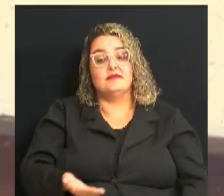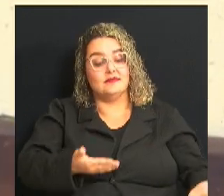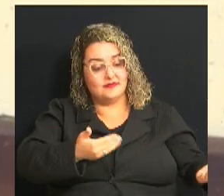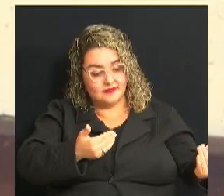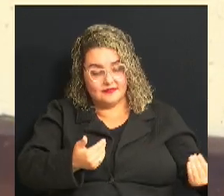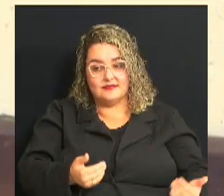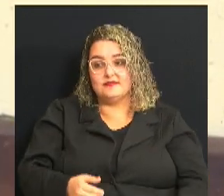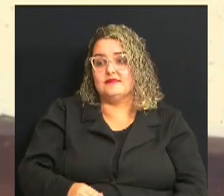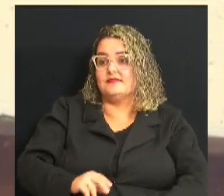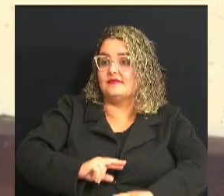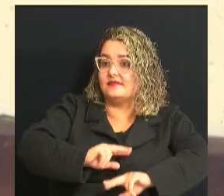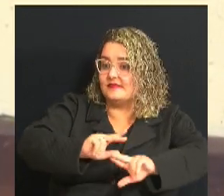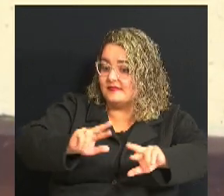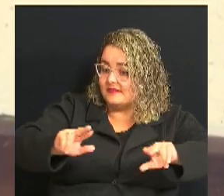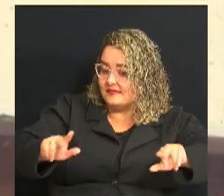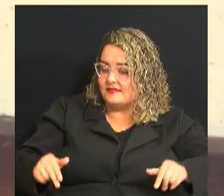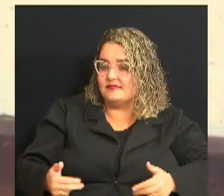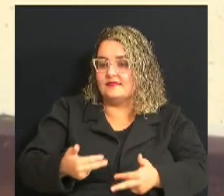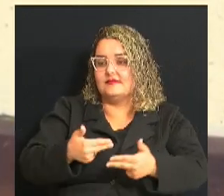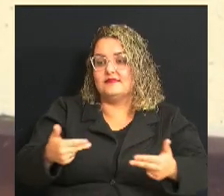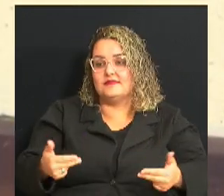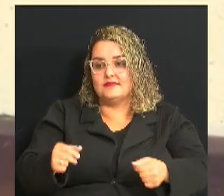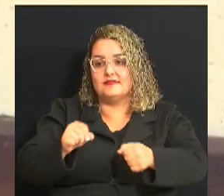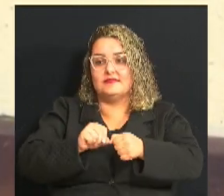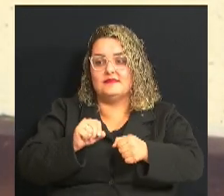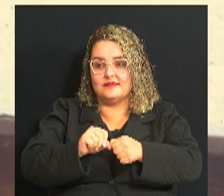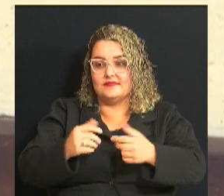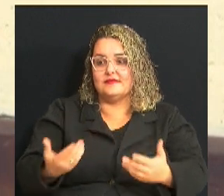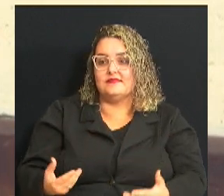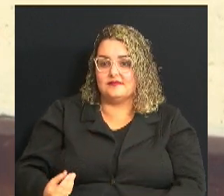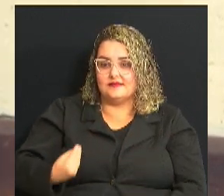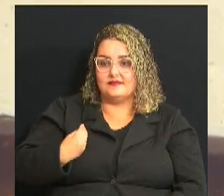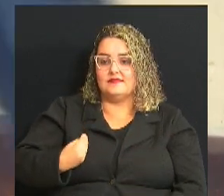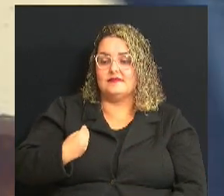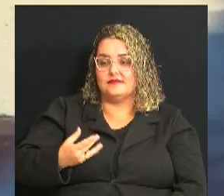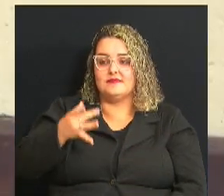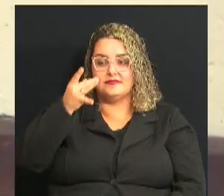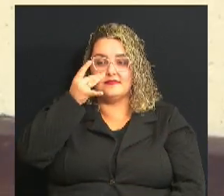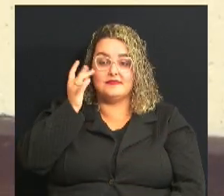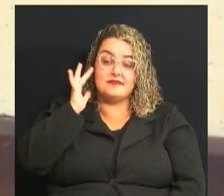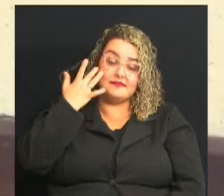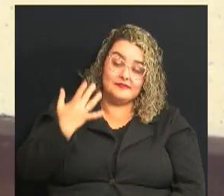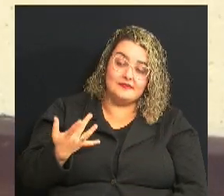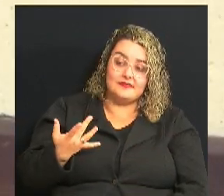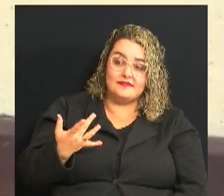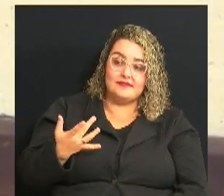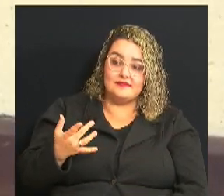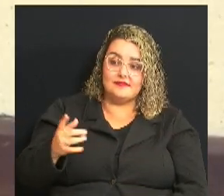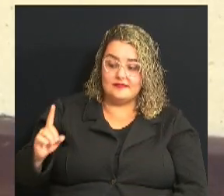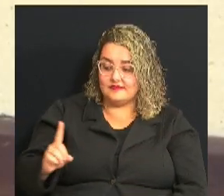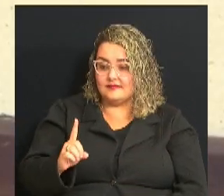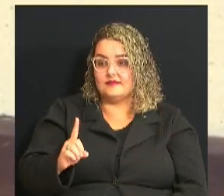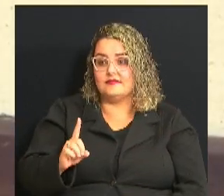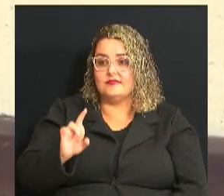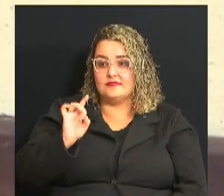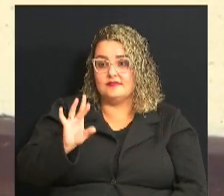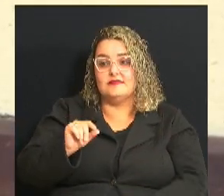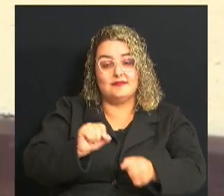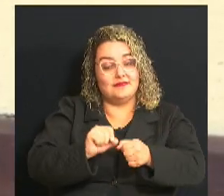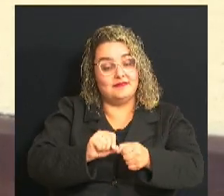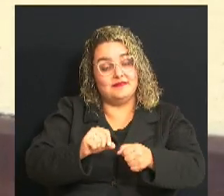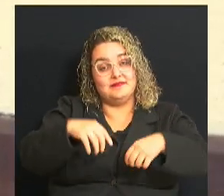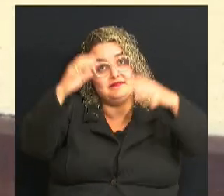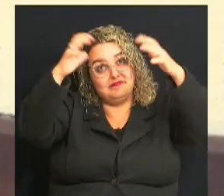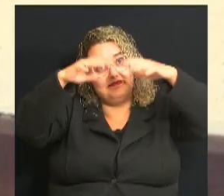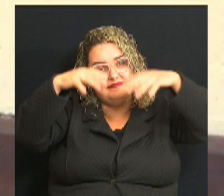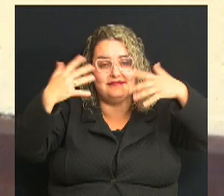com grandes feitos na sua existência. Acho que alguém para eles fala assim, ó, só falta fazer chover, né?